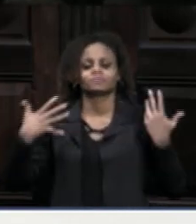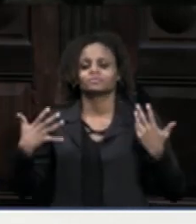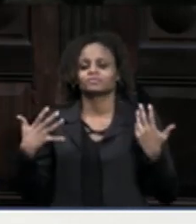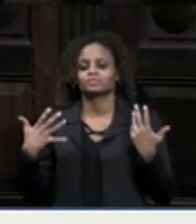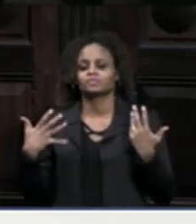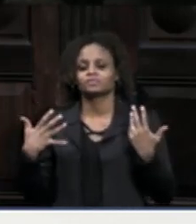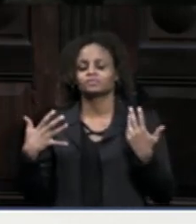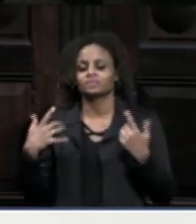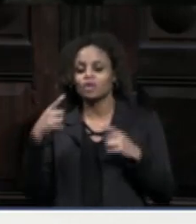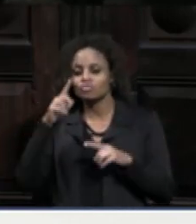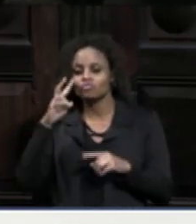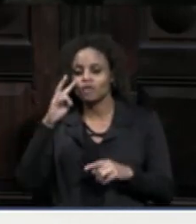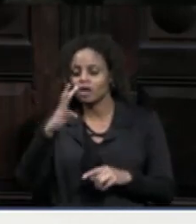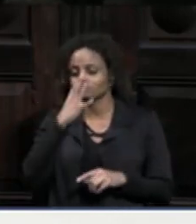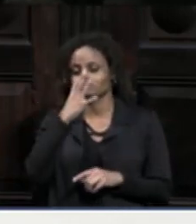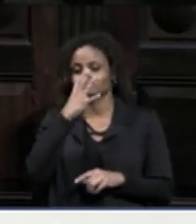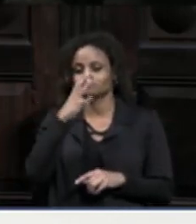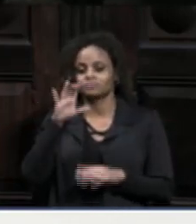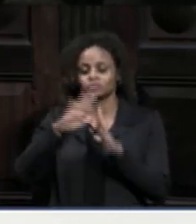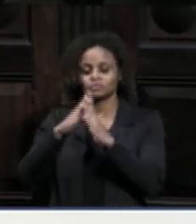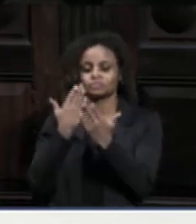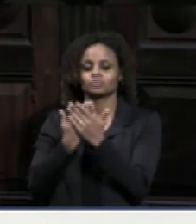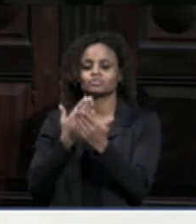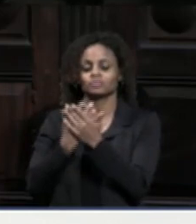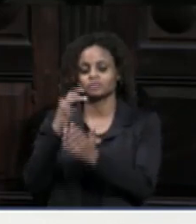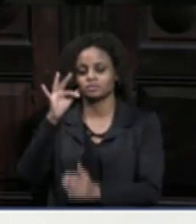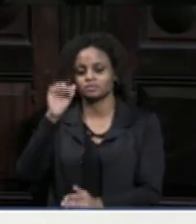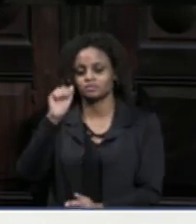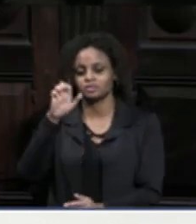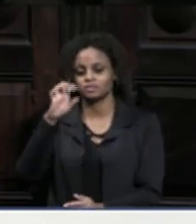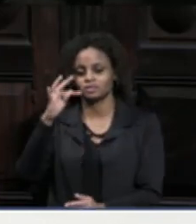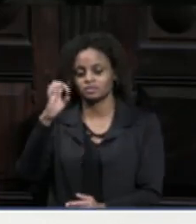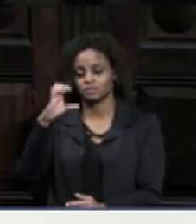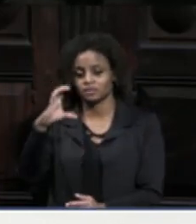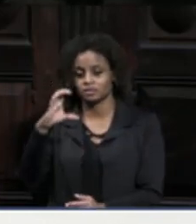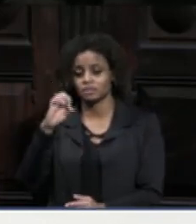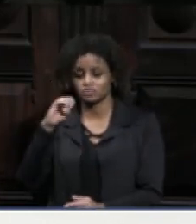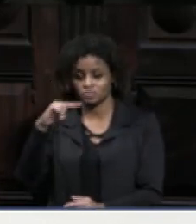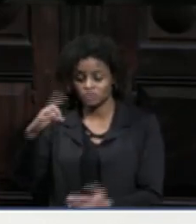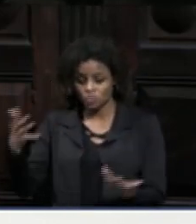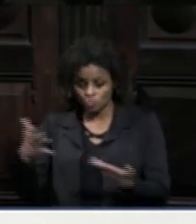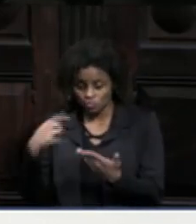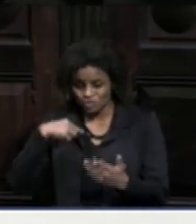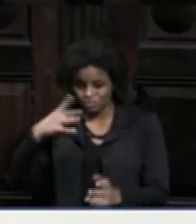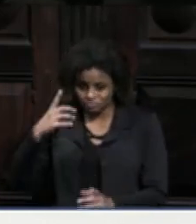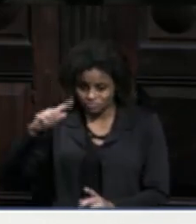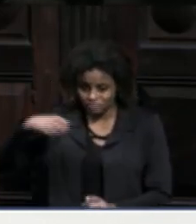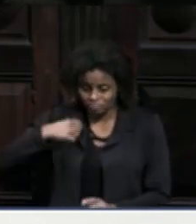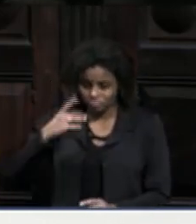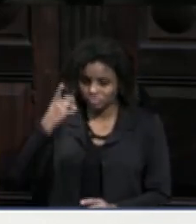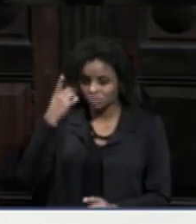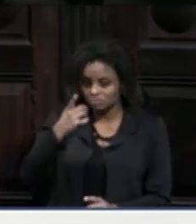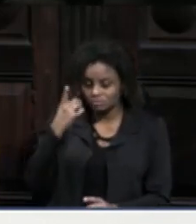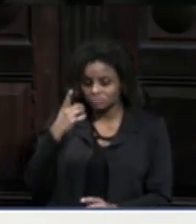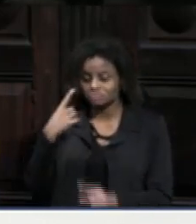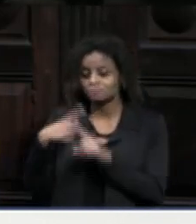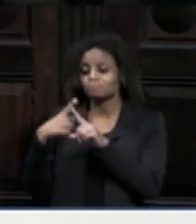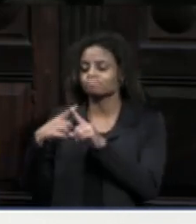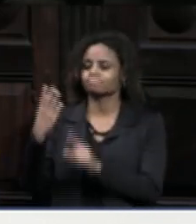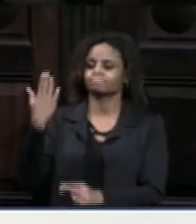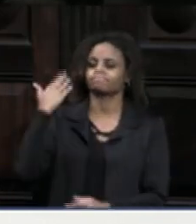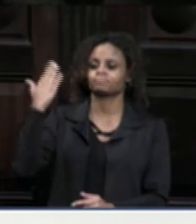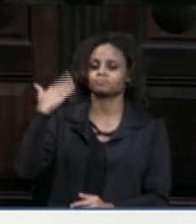pela FATEC. E porque também, se hoje sou parlamentar, foi porque um